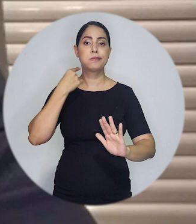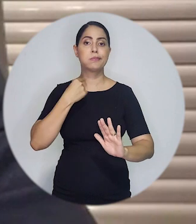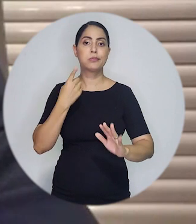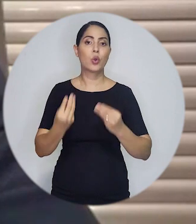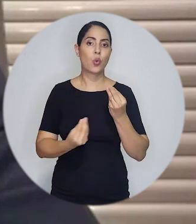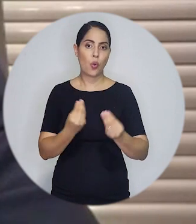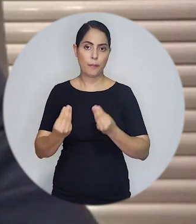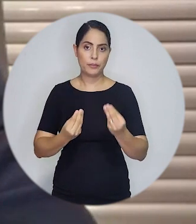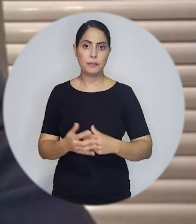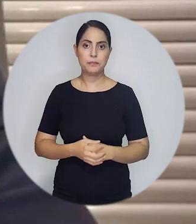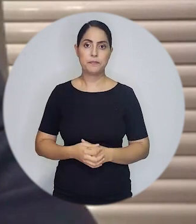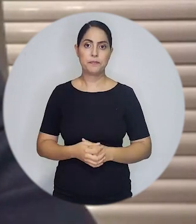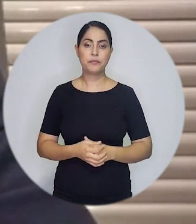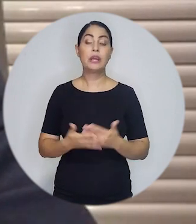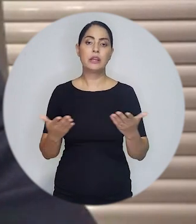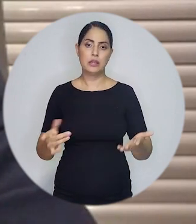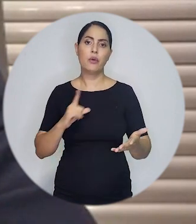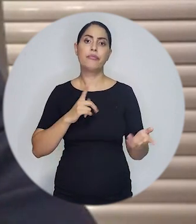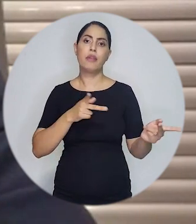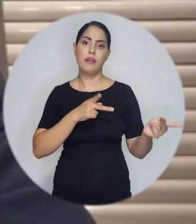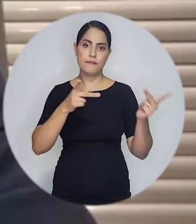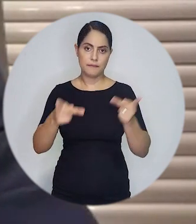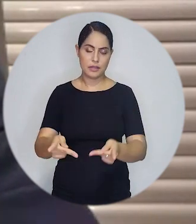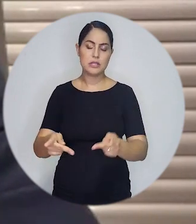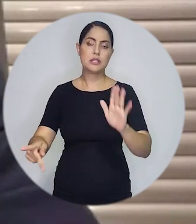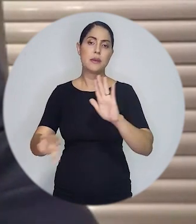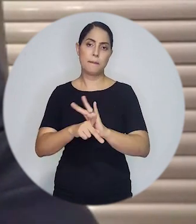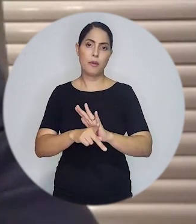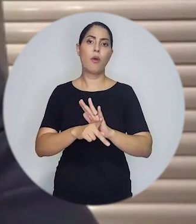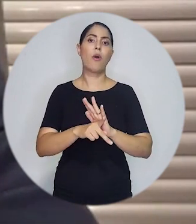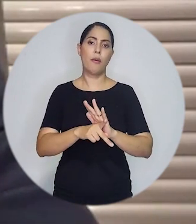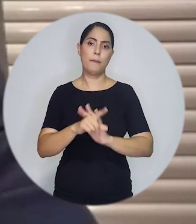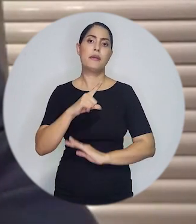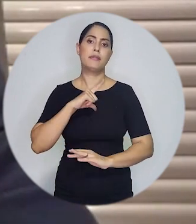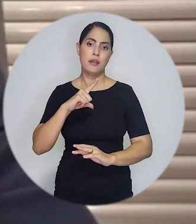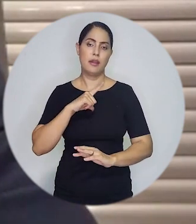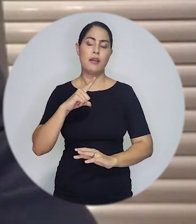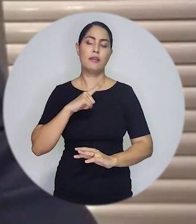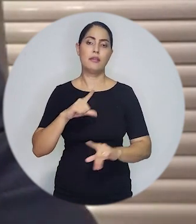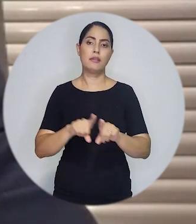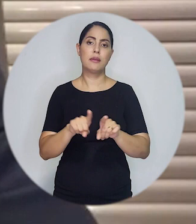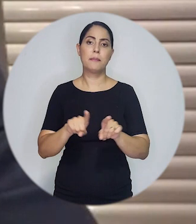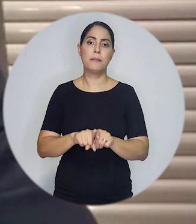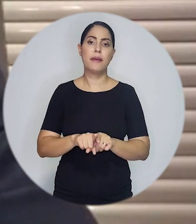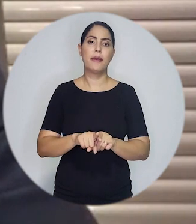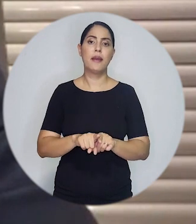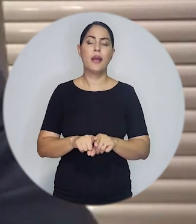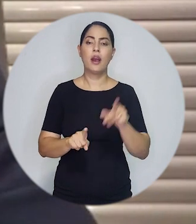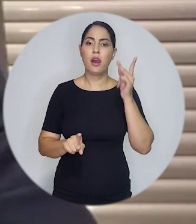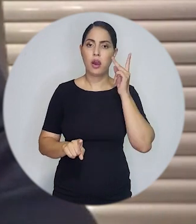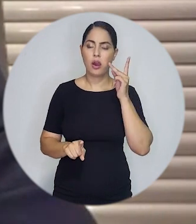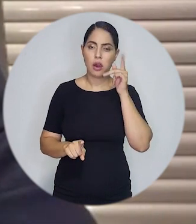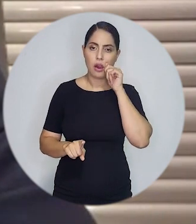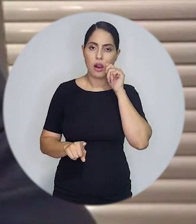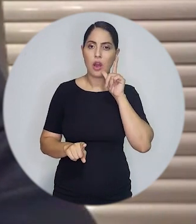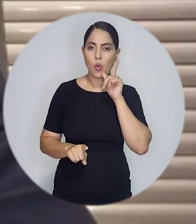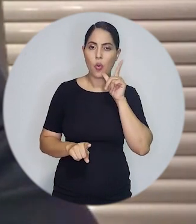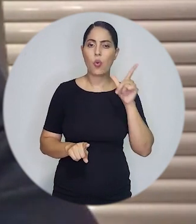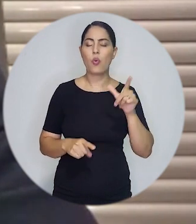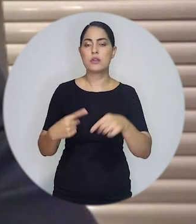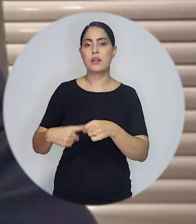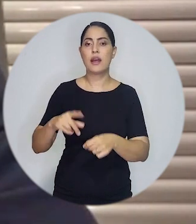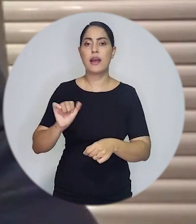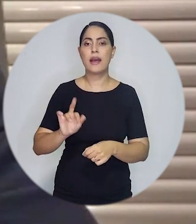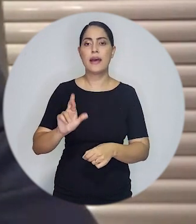Brasil, das seccionais com o Conselho Federal. Então, as visitas têm essa finalidade, e assim foi Maceió e Arapiraca,